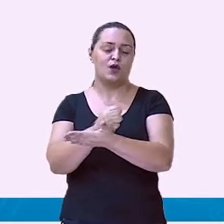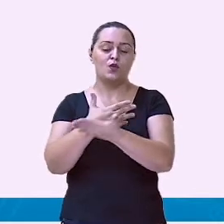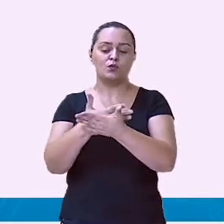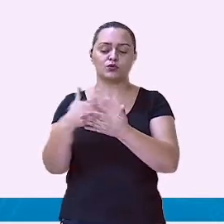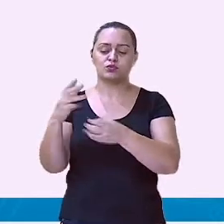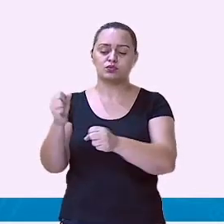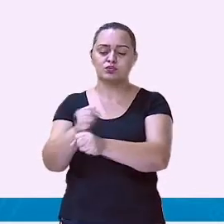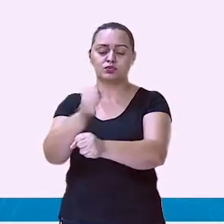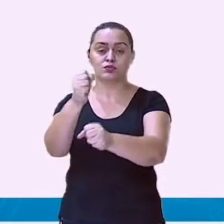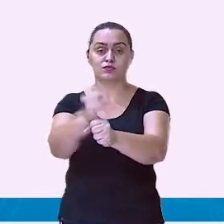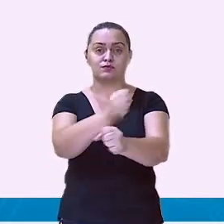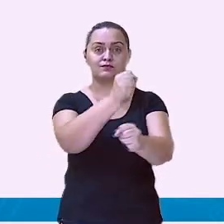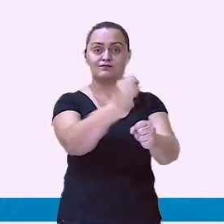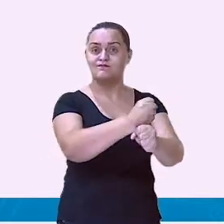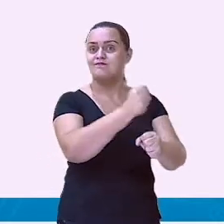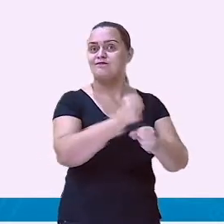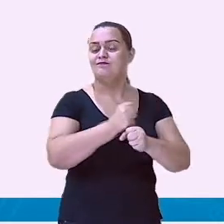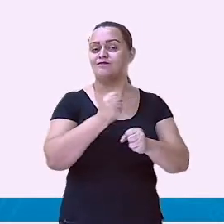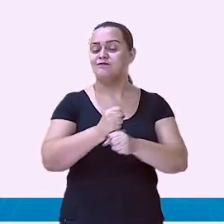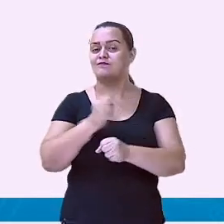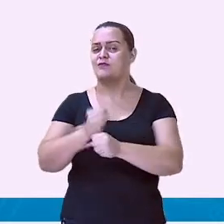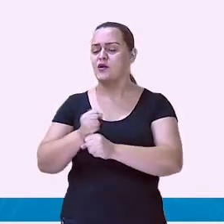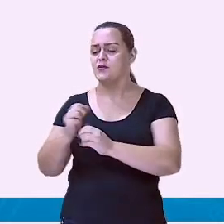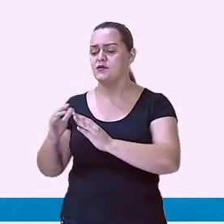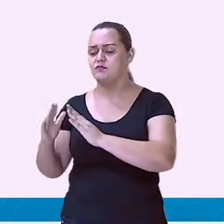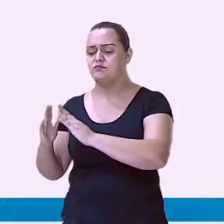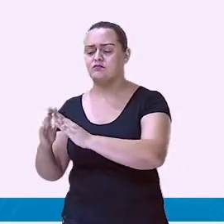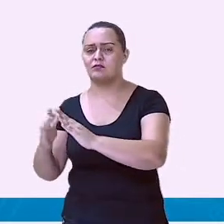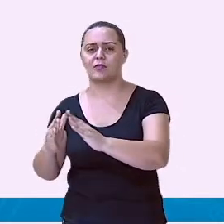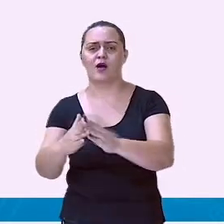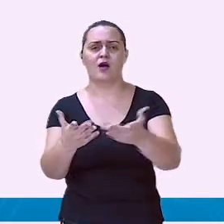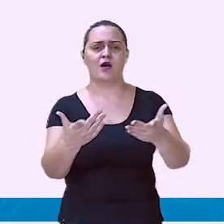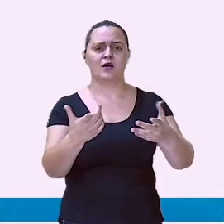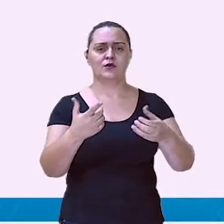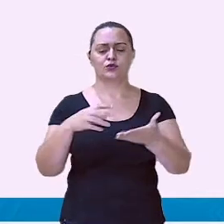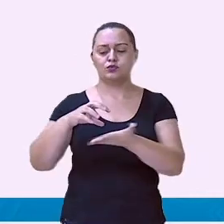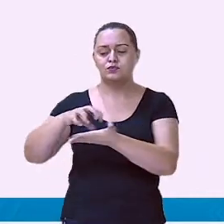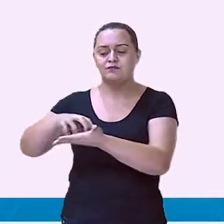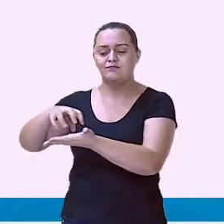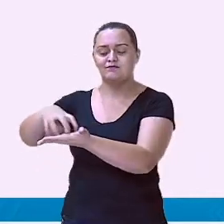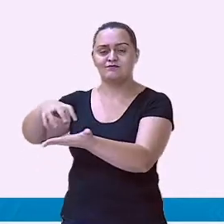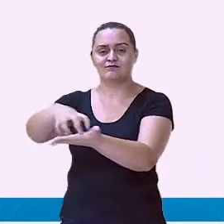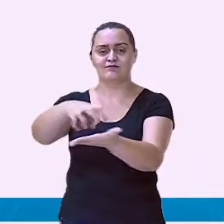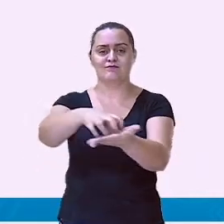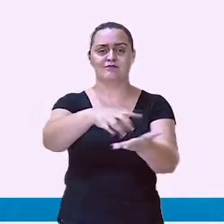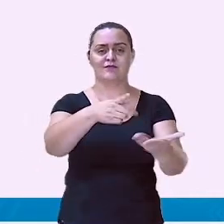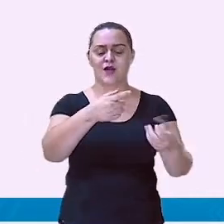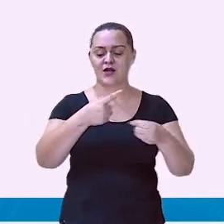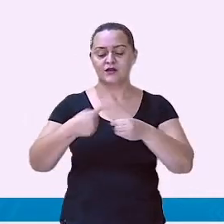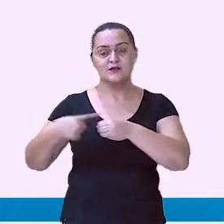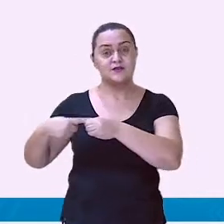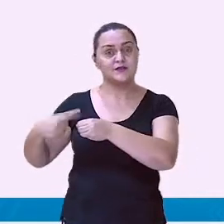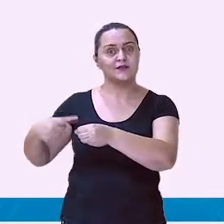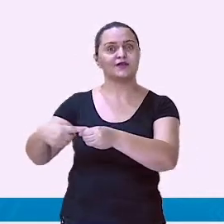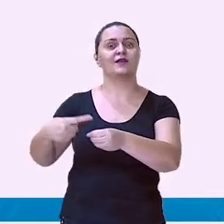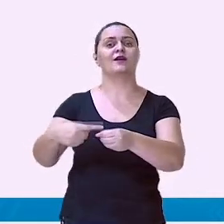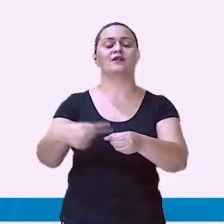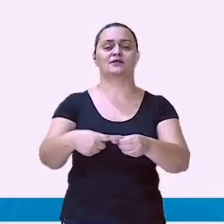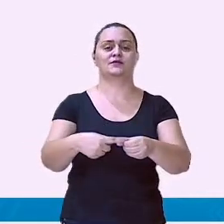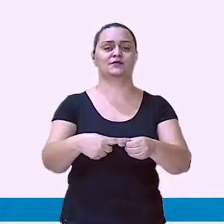construindo vilas, cidades, até formar todo o território.